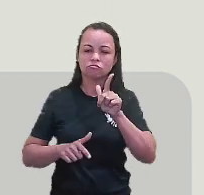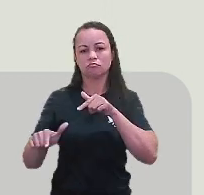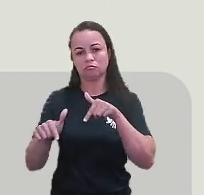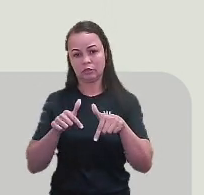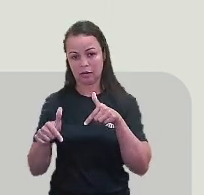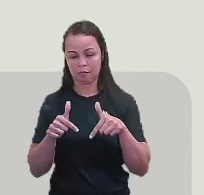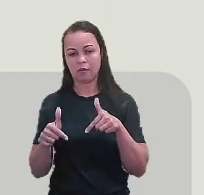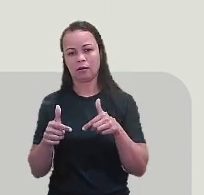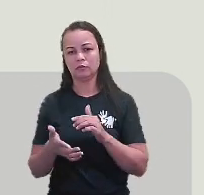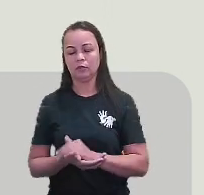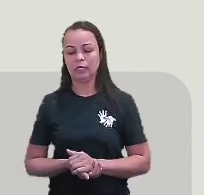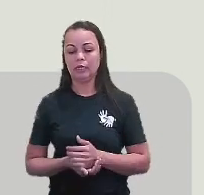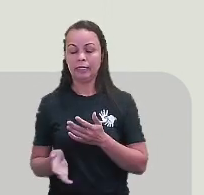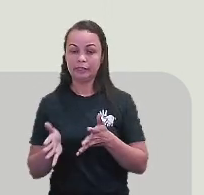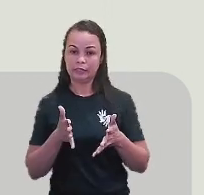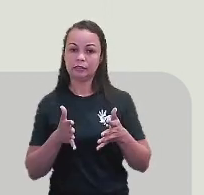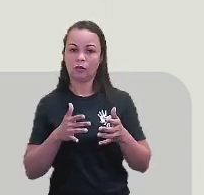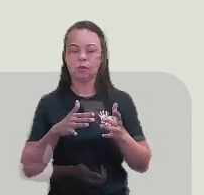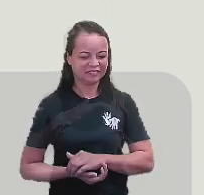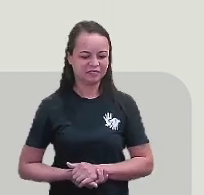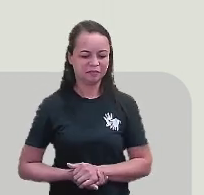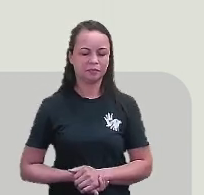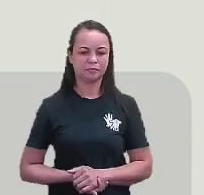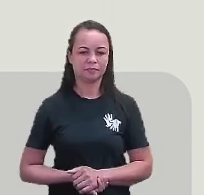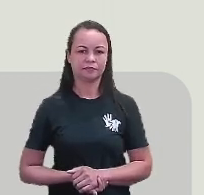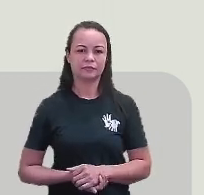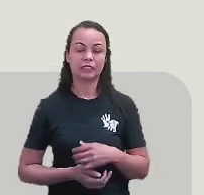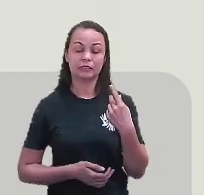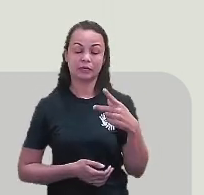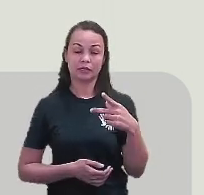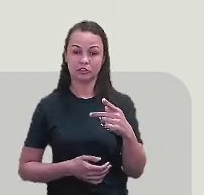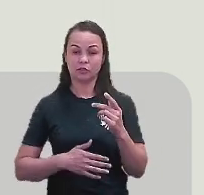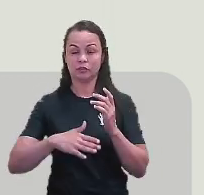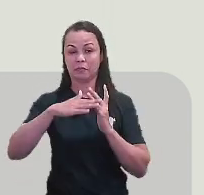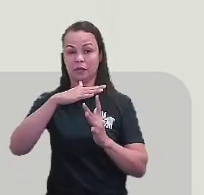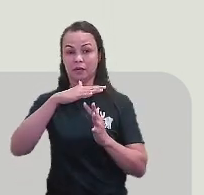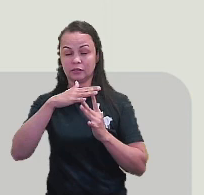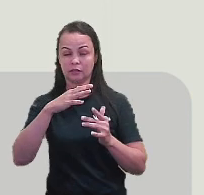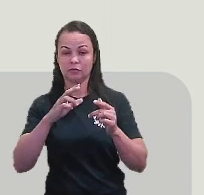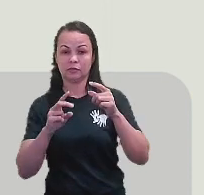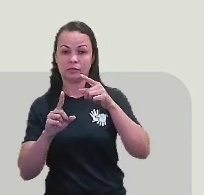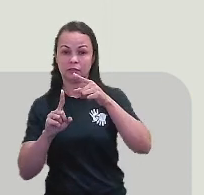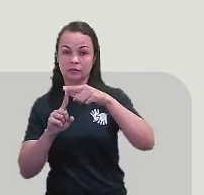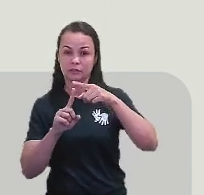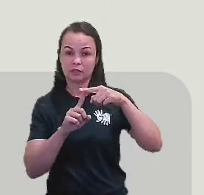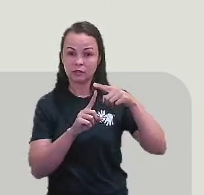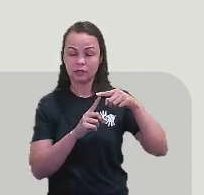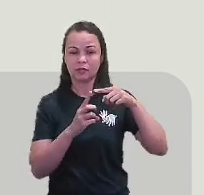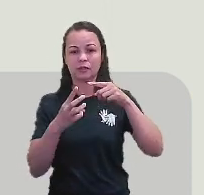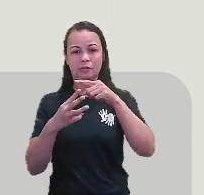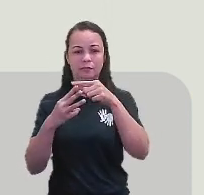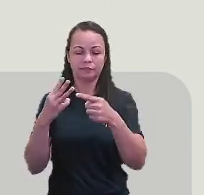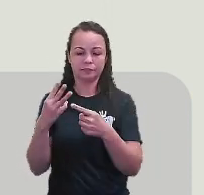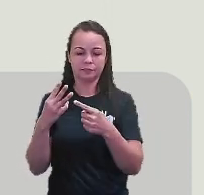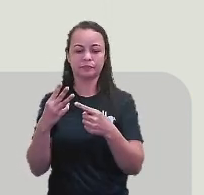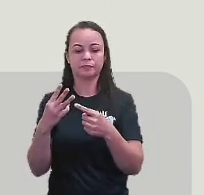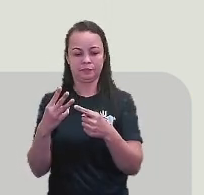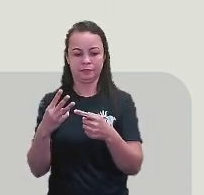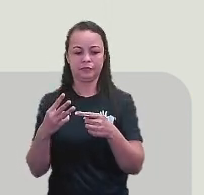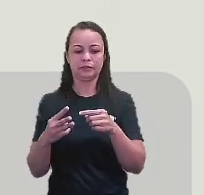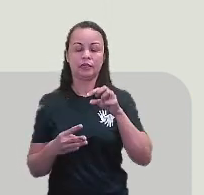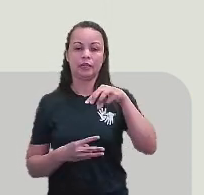Então, eles praticavam muito aí o êxodo rural. Nessa questão de migração, existem 3 tipos, que é a migração, imigração